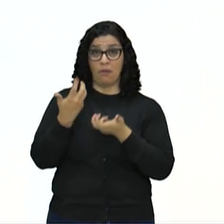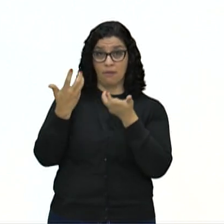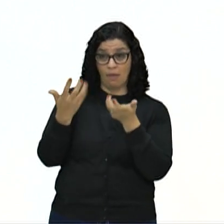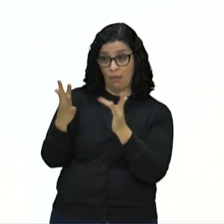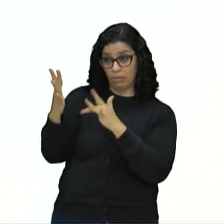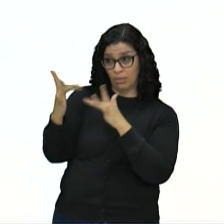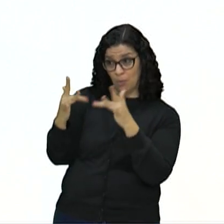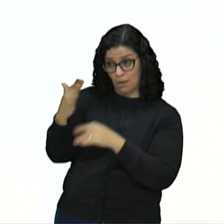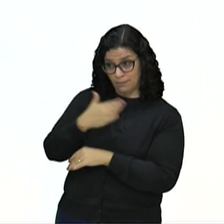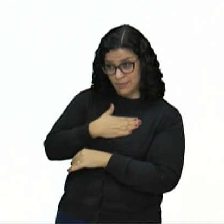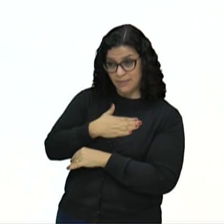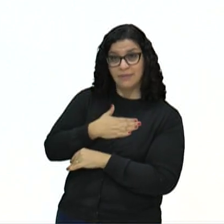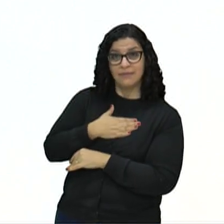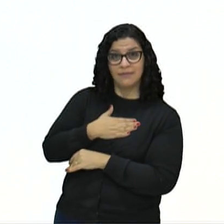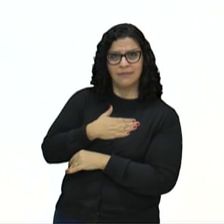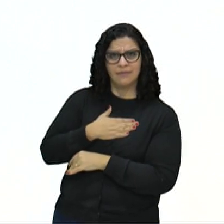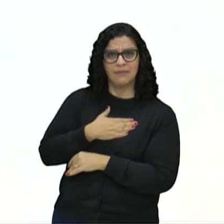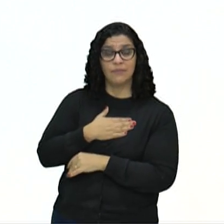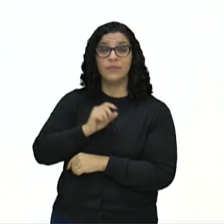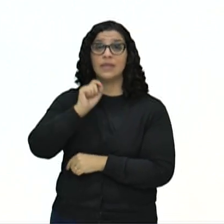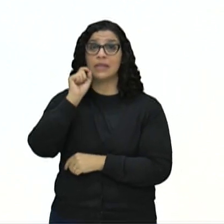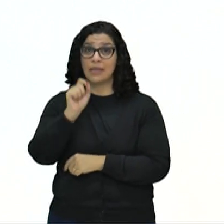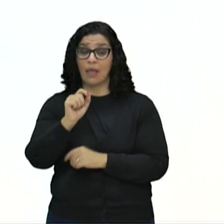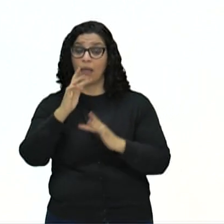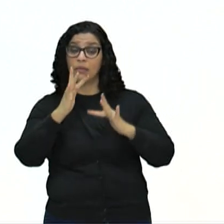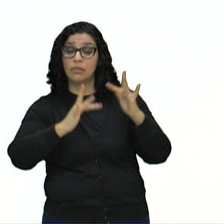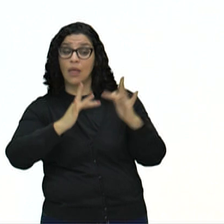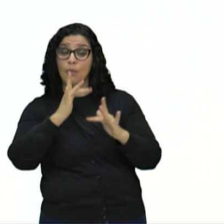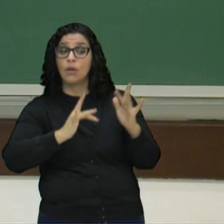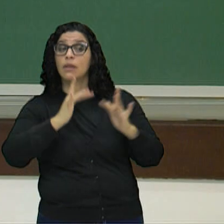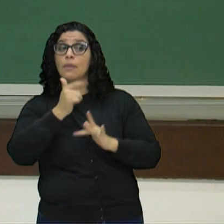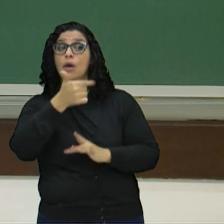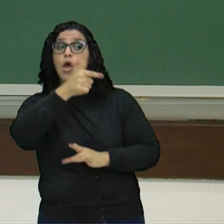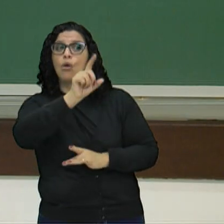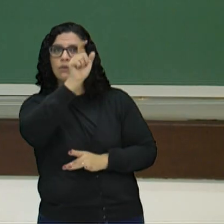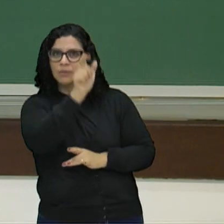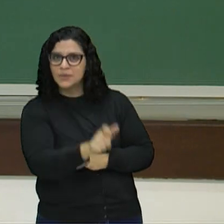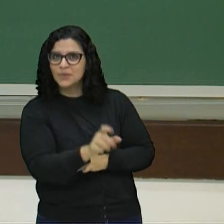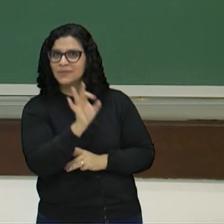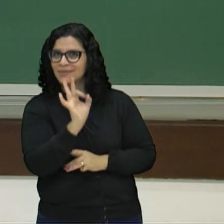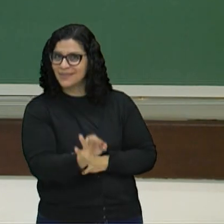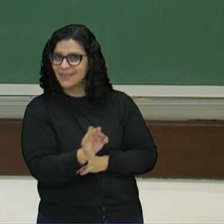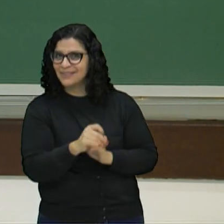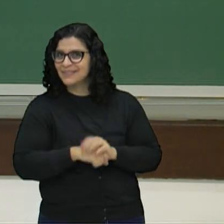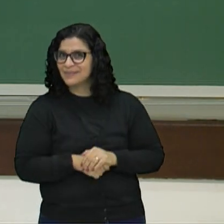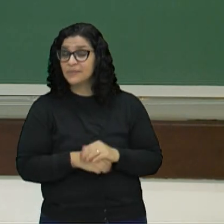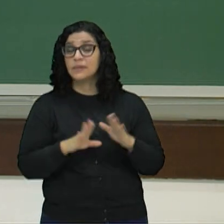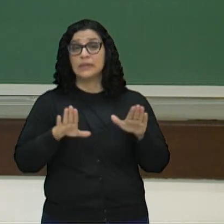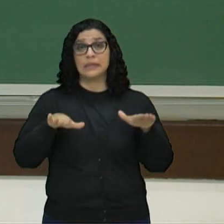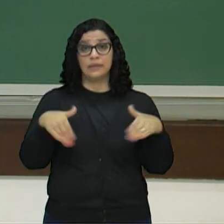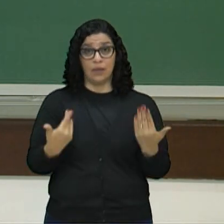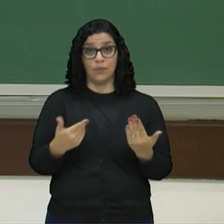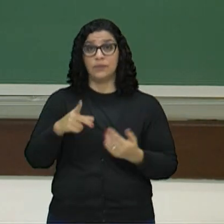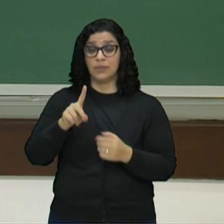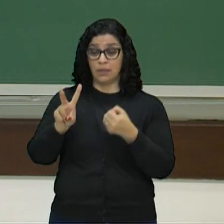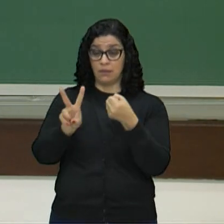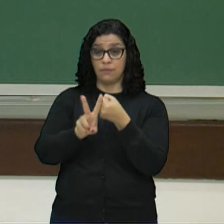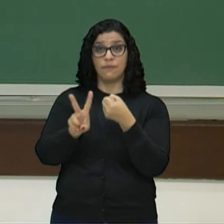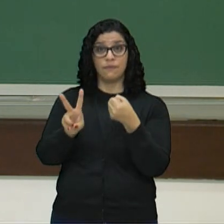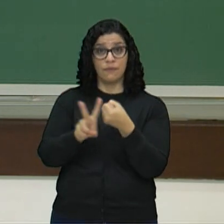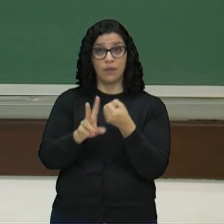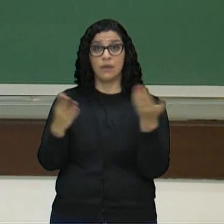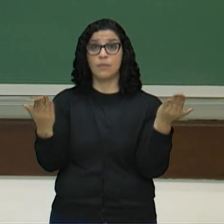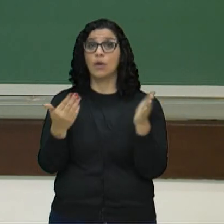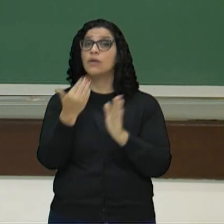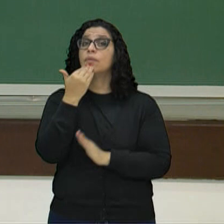namorar comigo? Quem namora, namora com alguém, ok? Então, esse verbo, ele